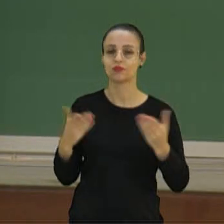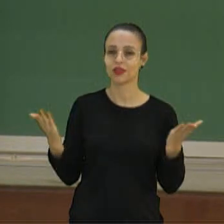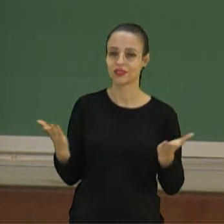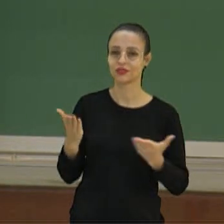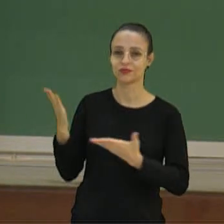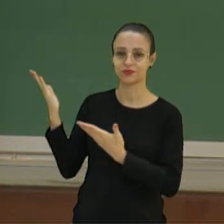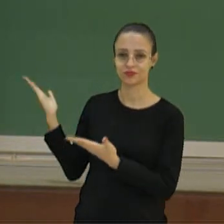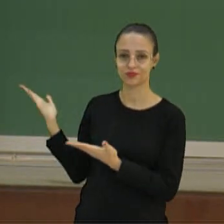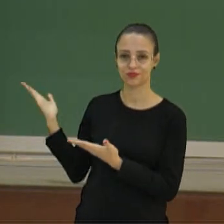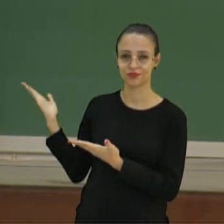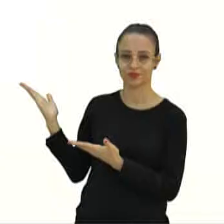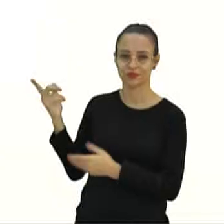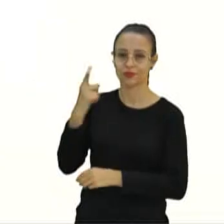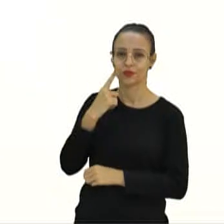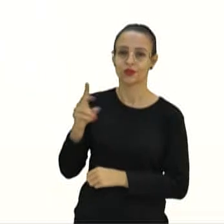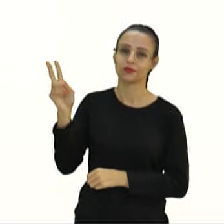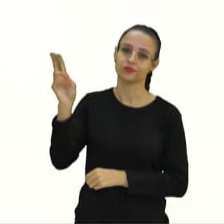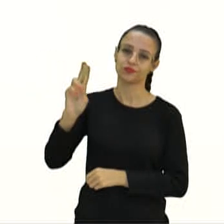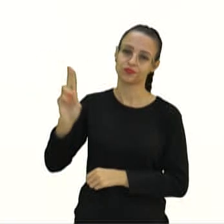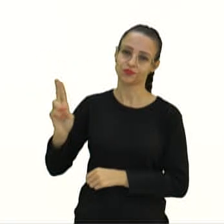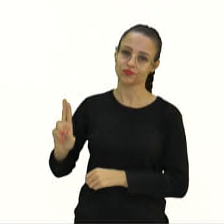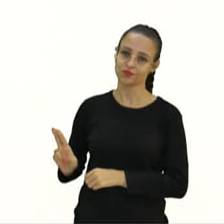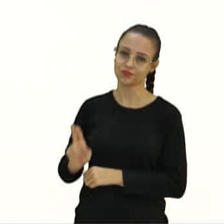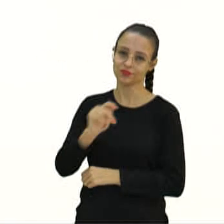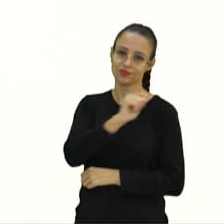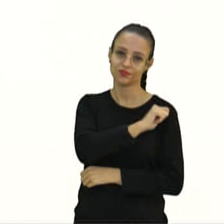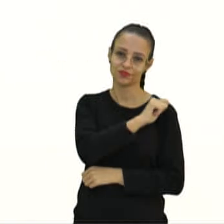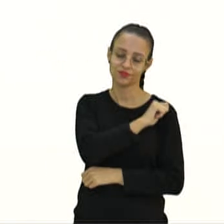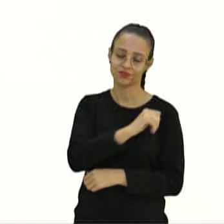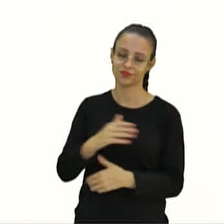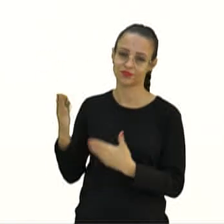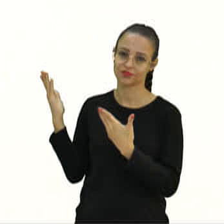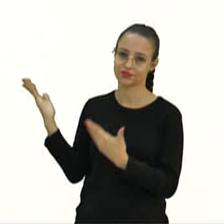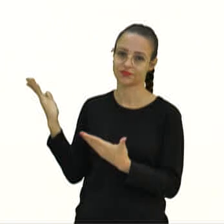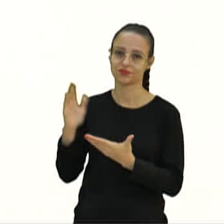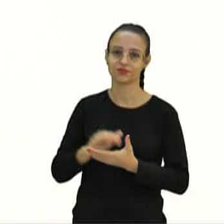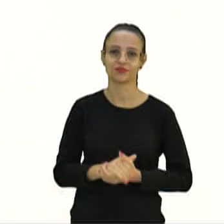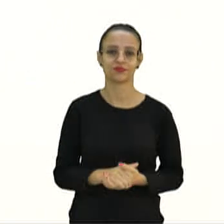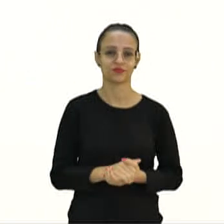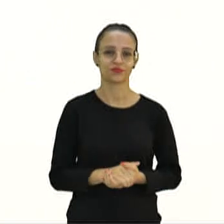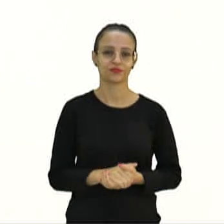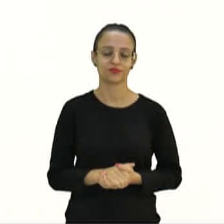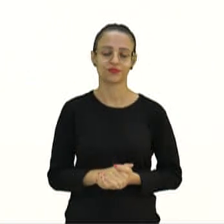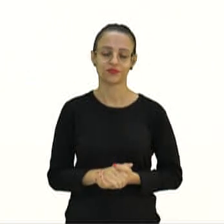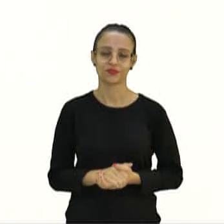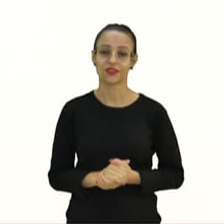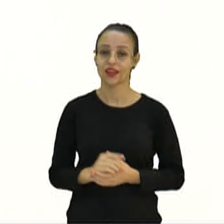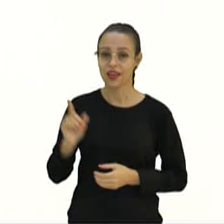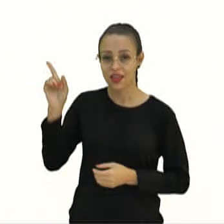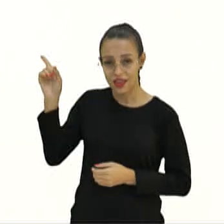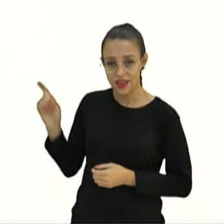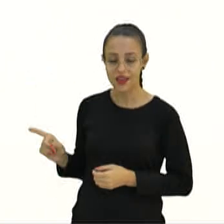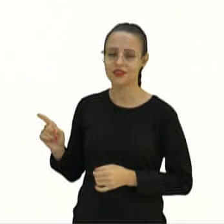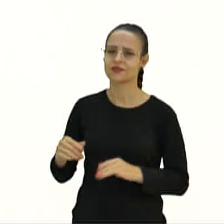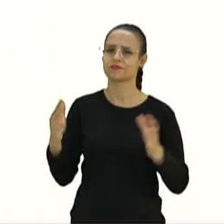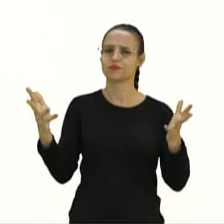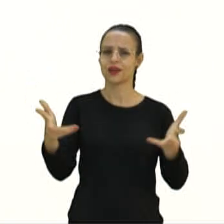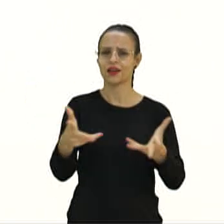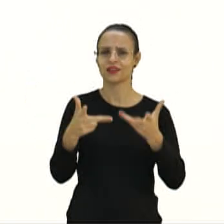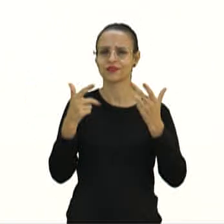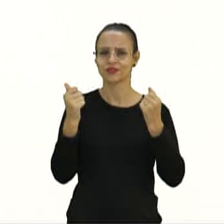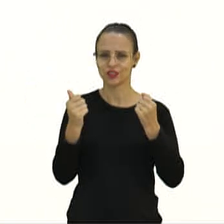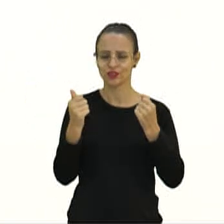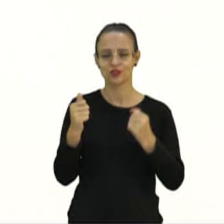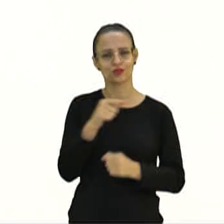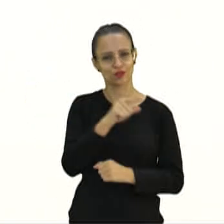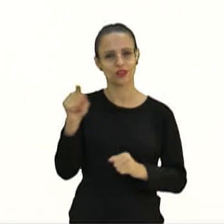temos o trabalho do Matheus, da Mariana, do Rafael, da Ana Clara e do Lucas. Esses trabalhos estão maravilhosos,